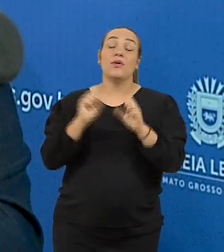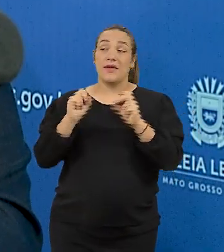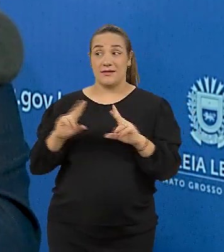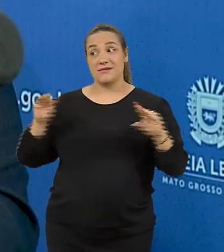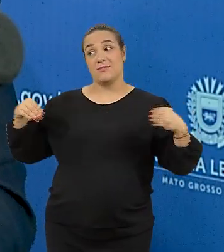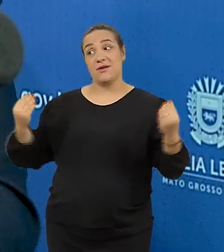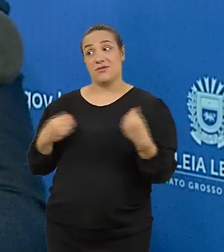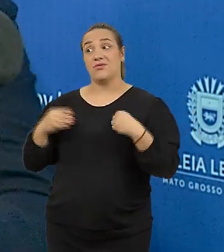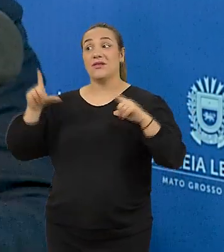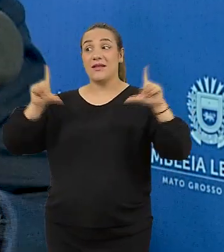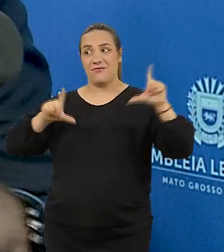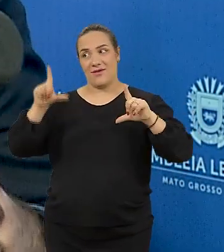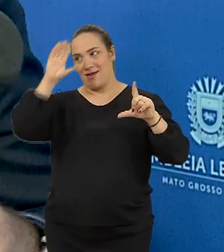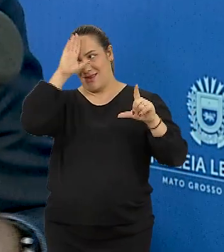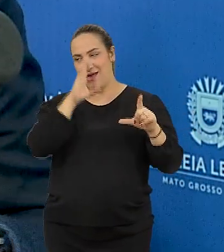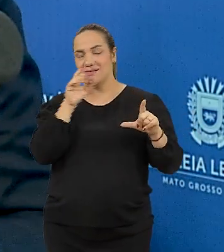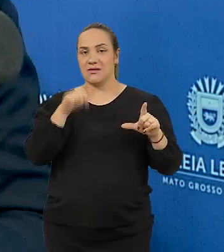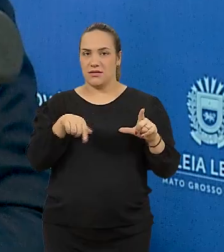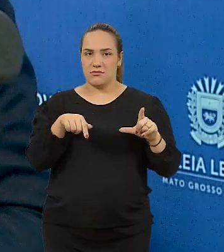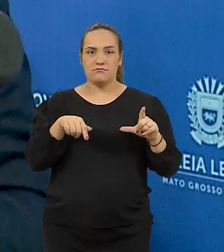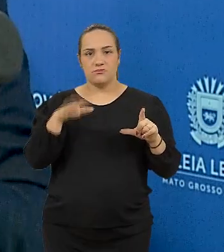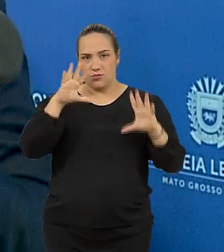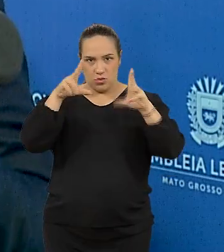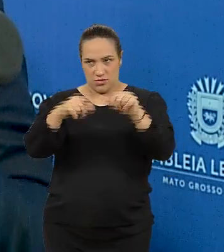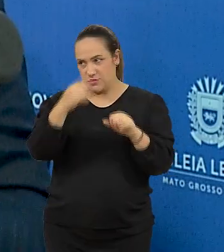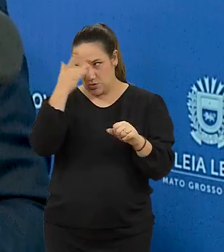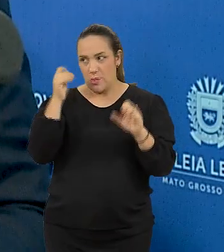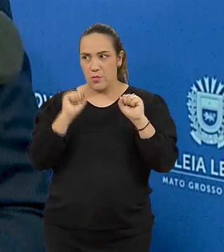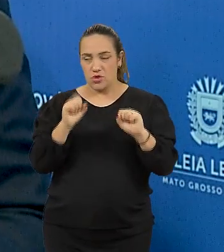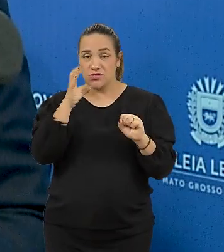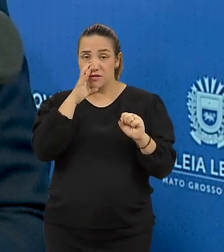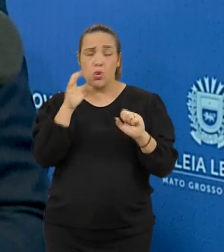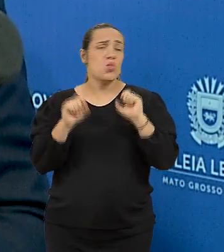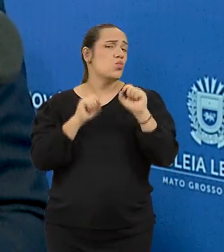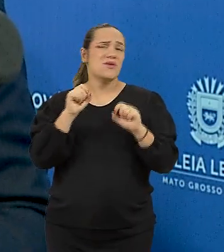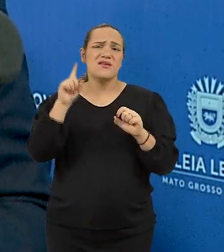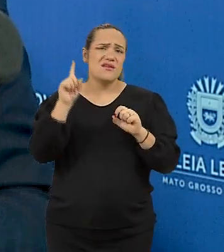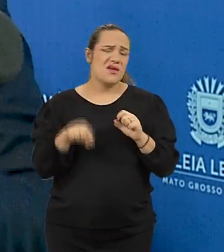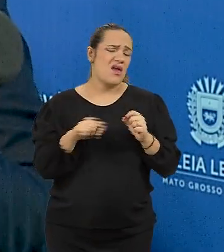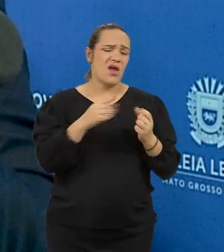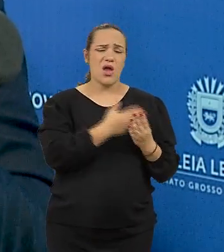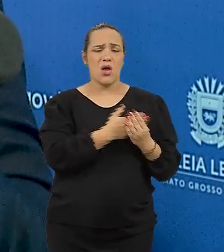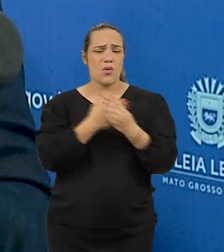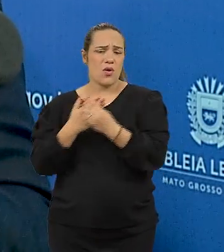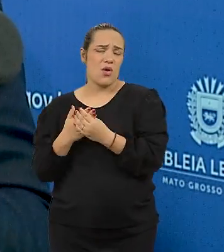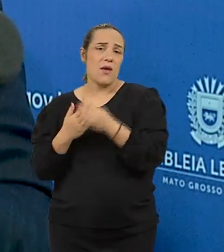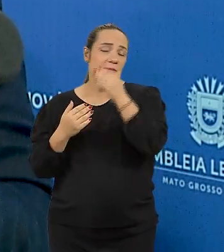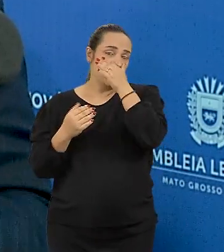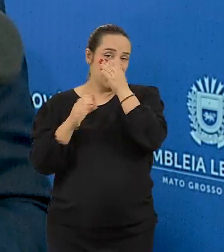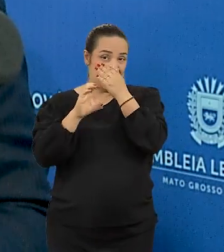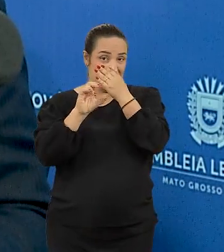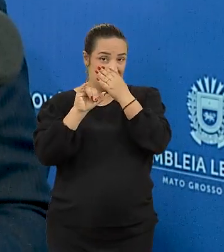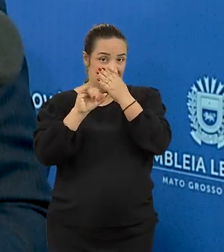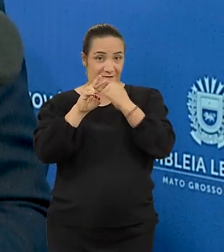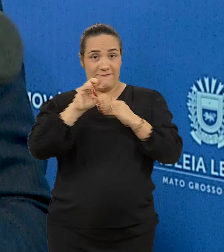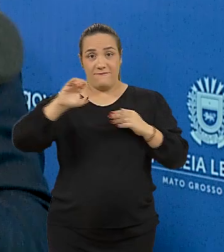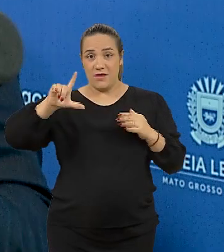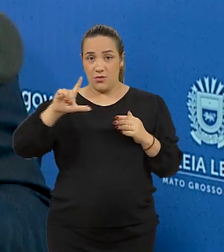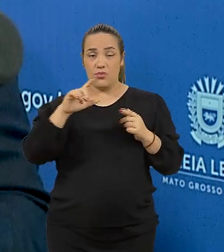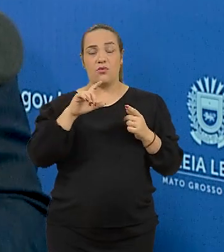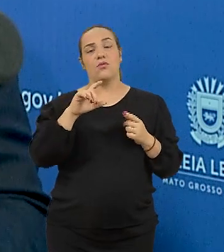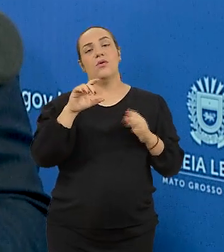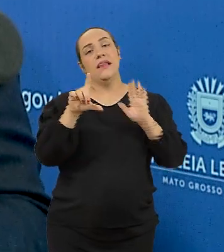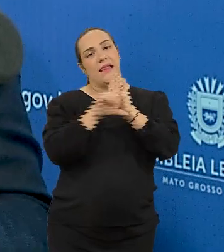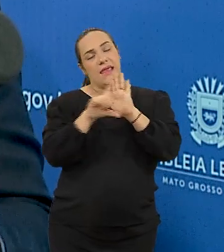aberta, e para contextualizar o que é Código de Processo Civil, o que é desembargador, o